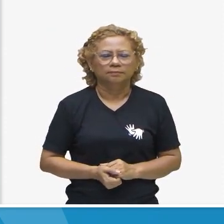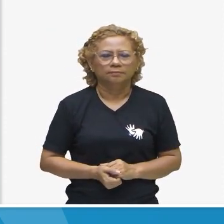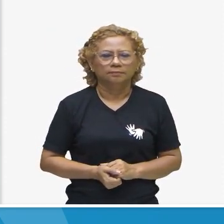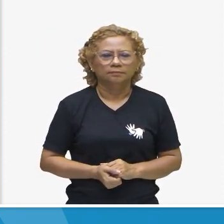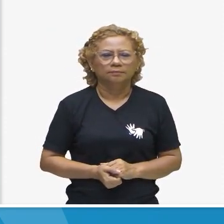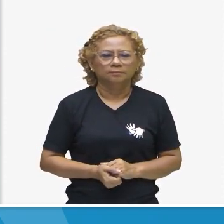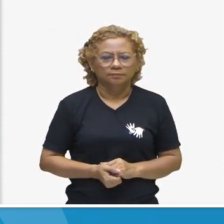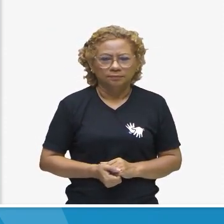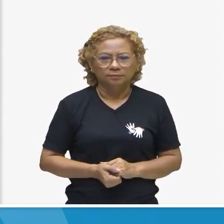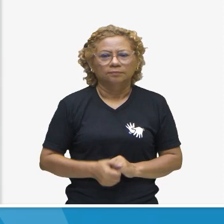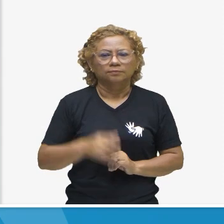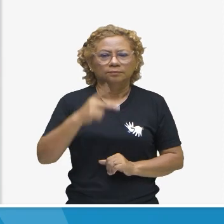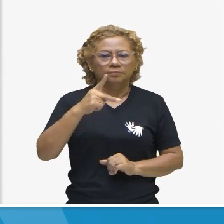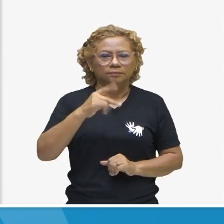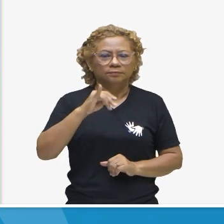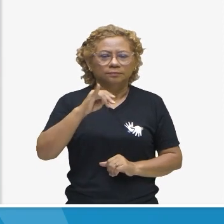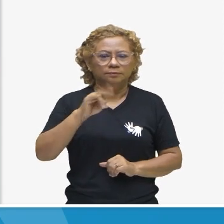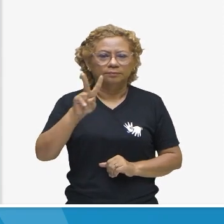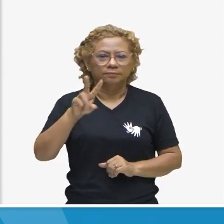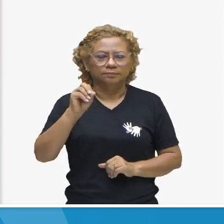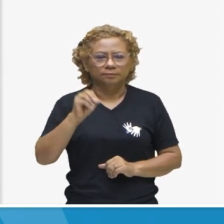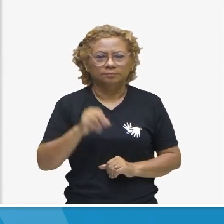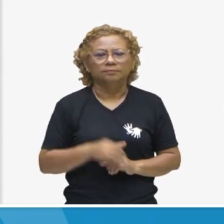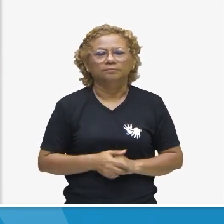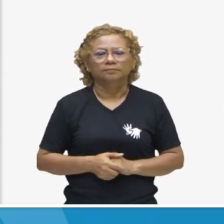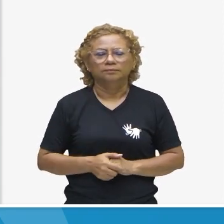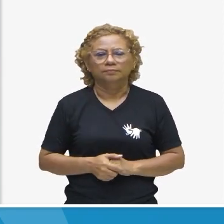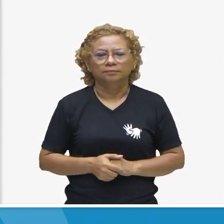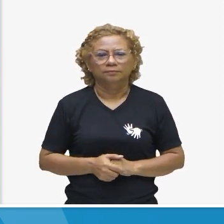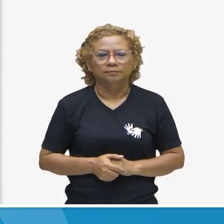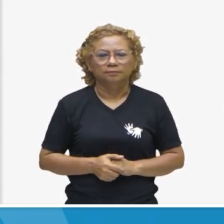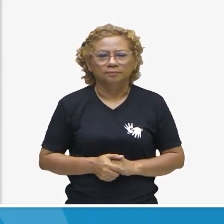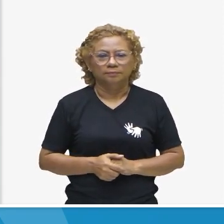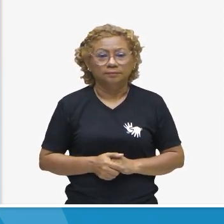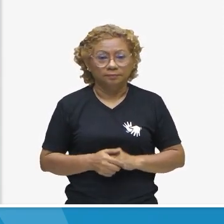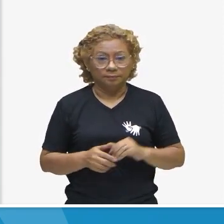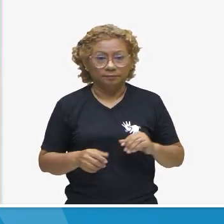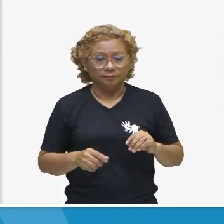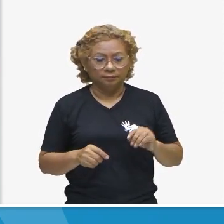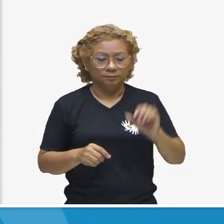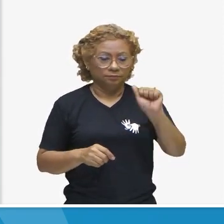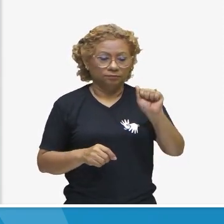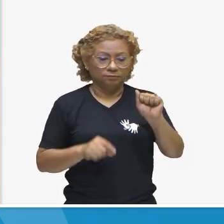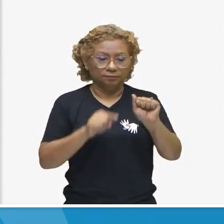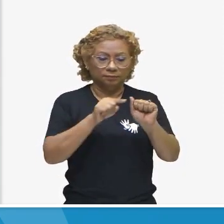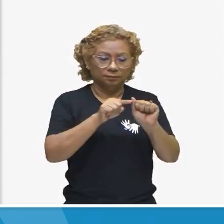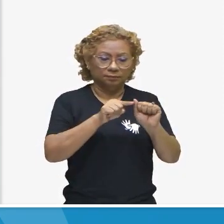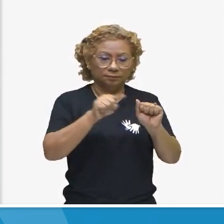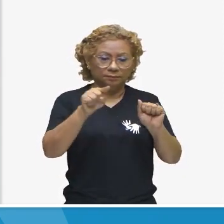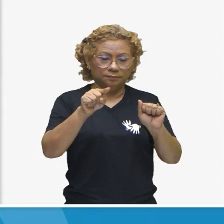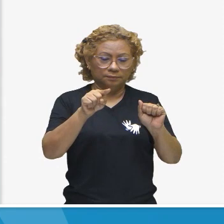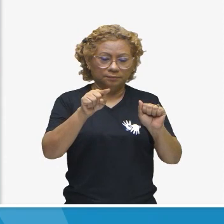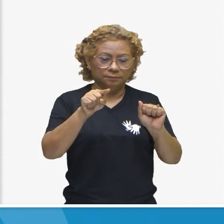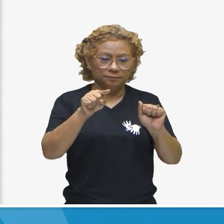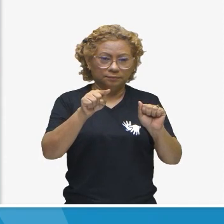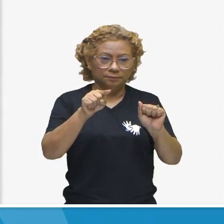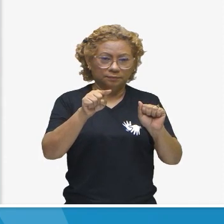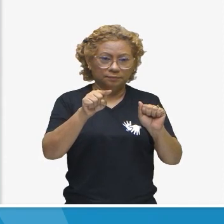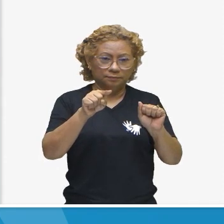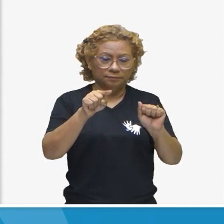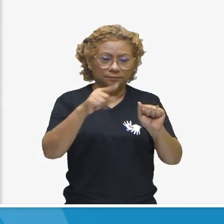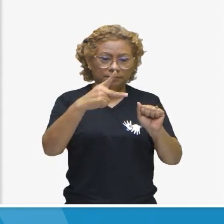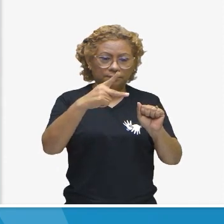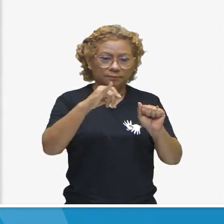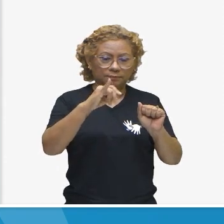Do pivô. Então nós temos aí a representação, tá? Desse pivô, e ele quer saber qual